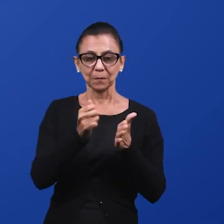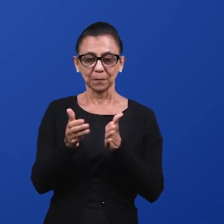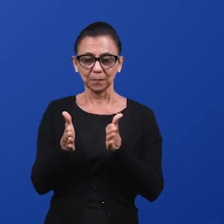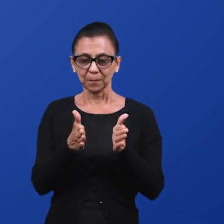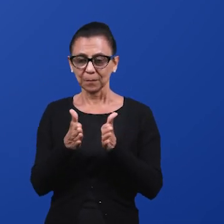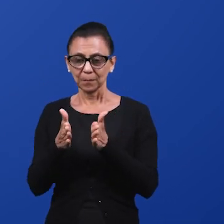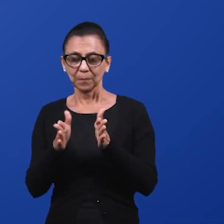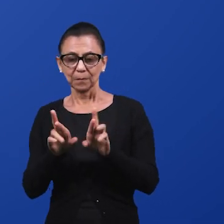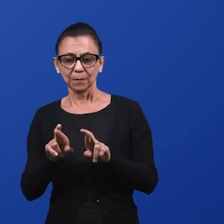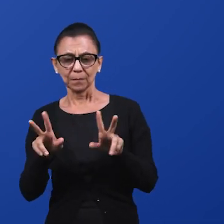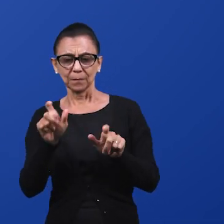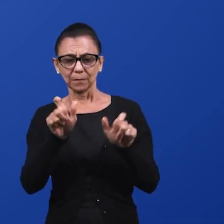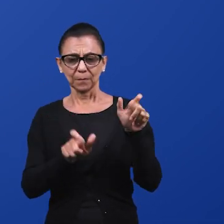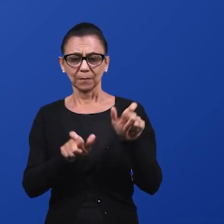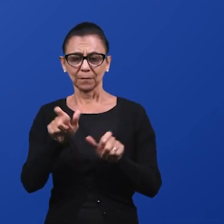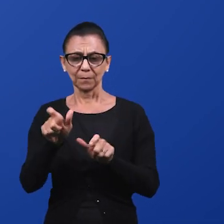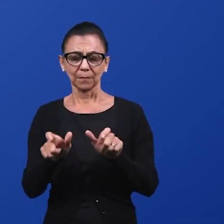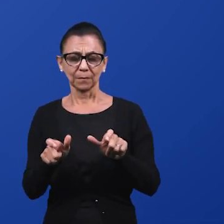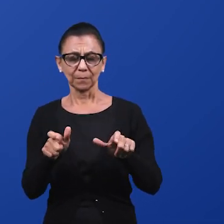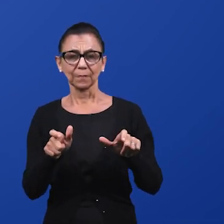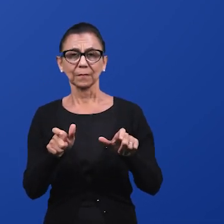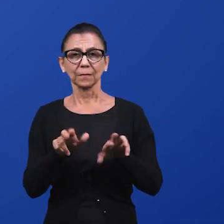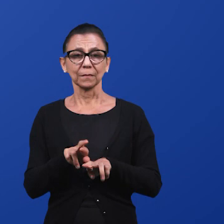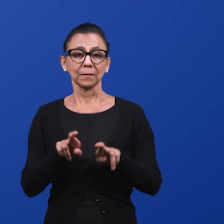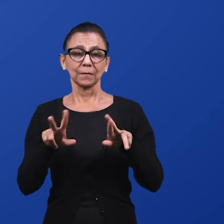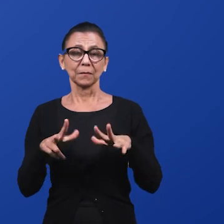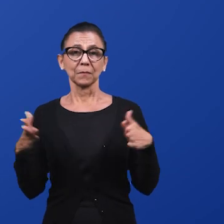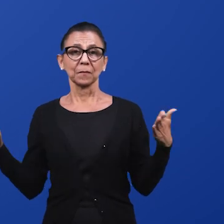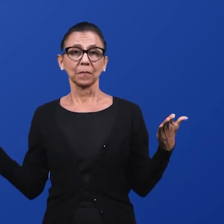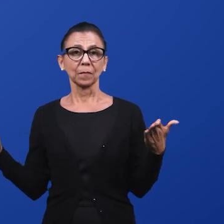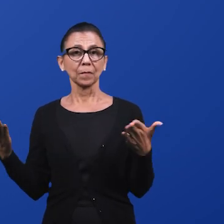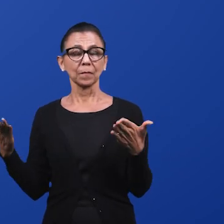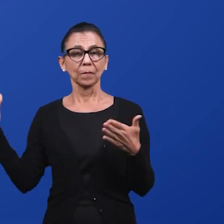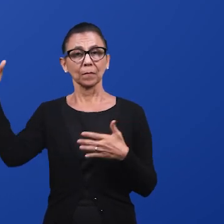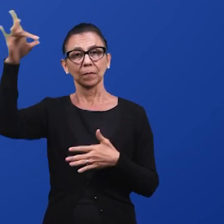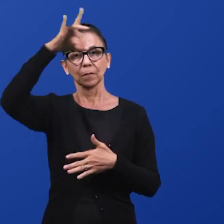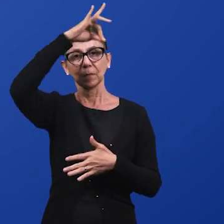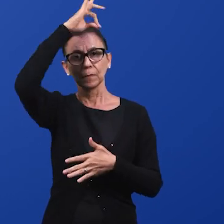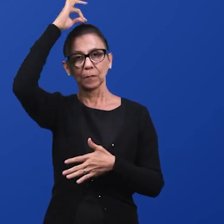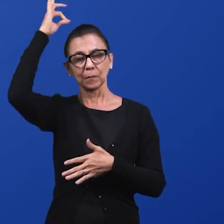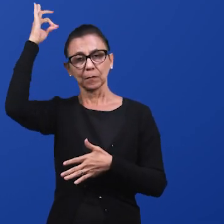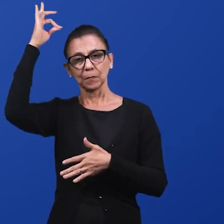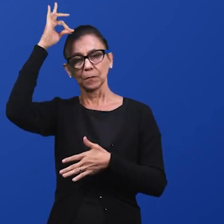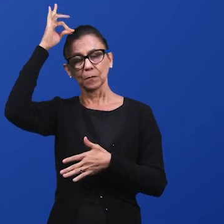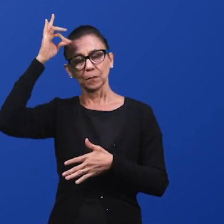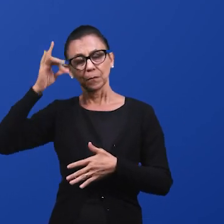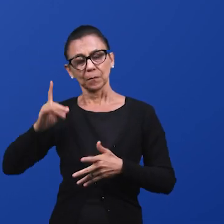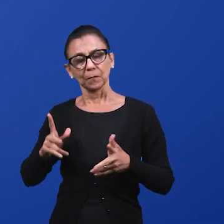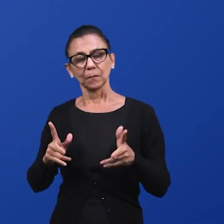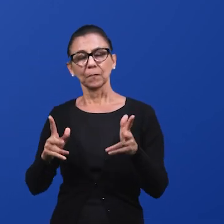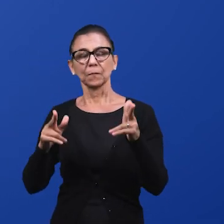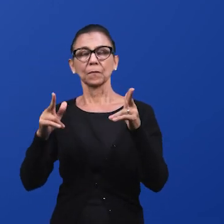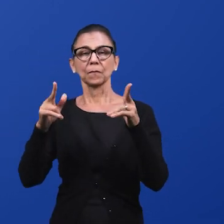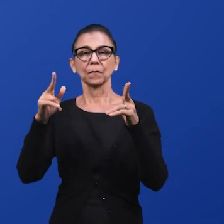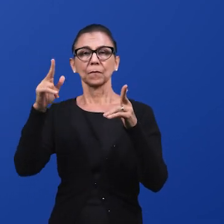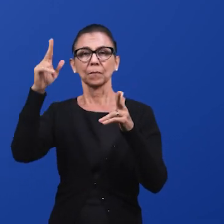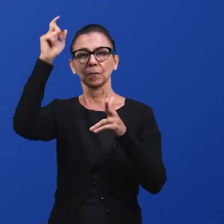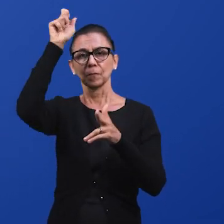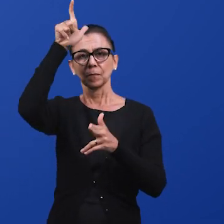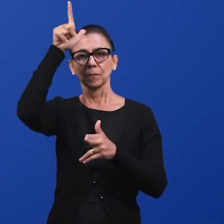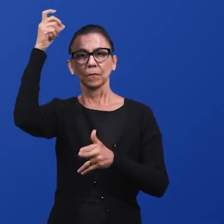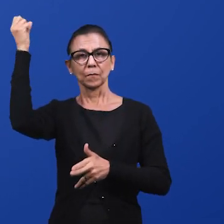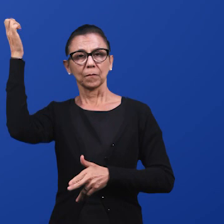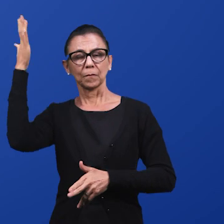em épocas diferentes, por personagens diferentes, mas hoje o mesmo Espírito que os inspirou